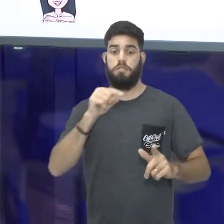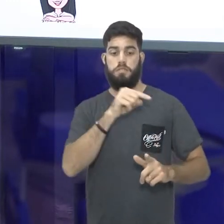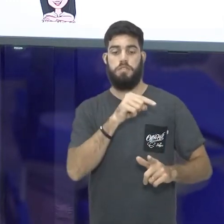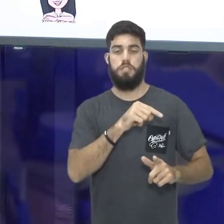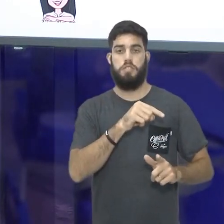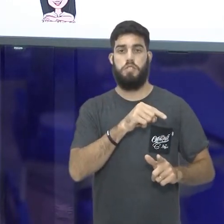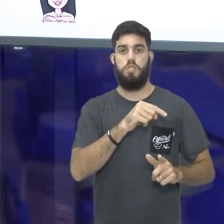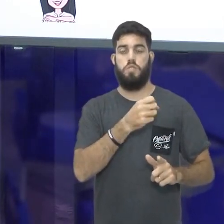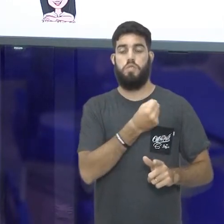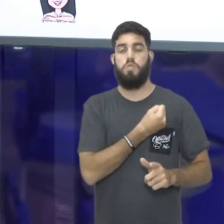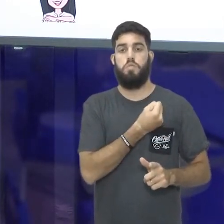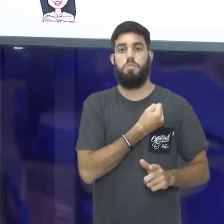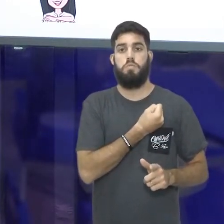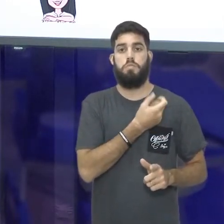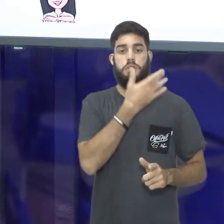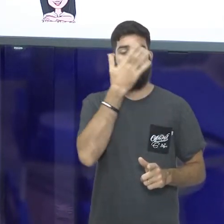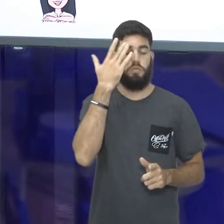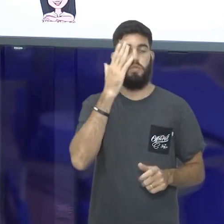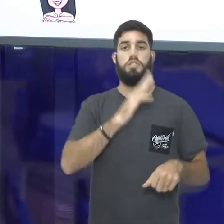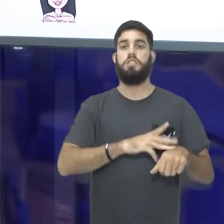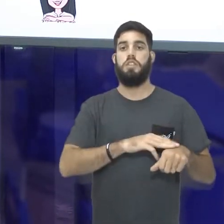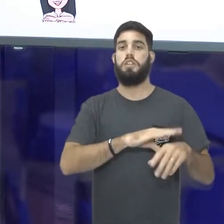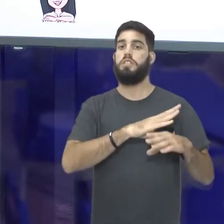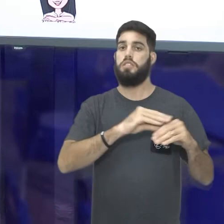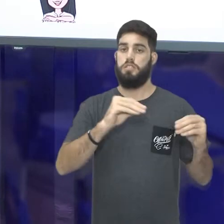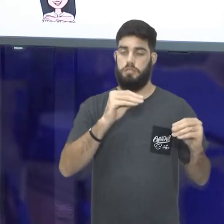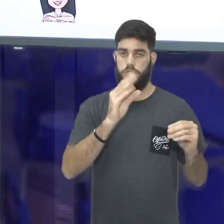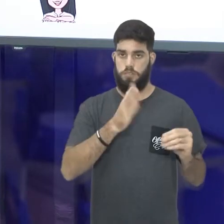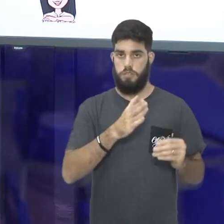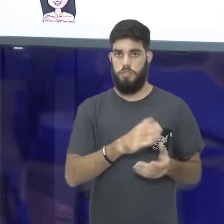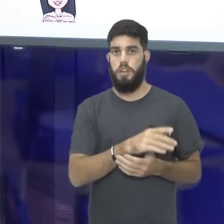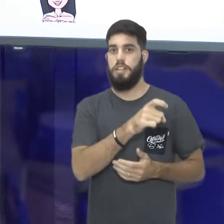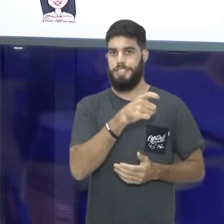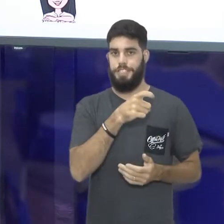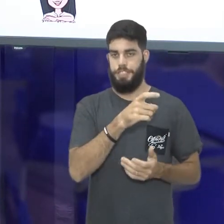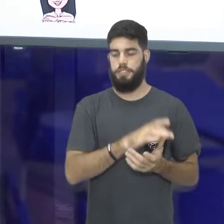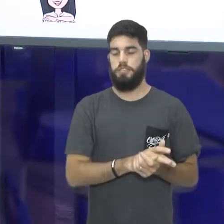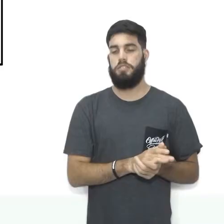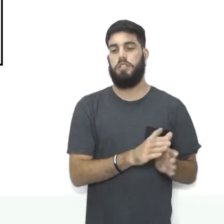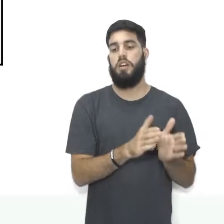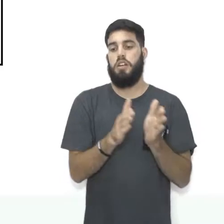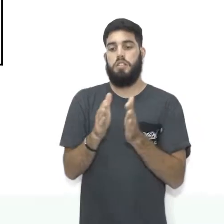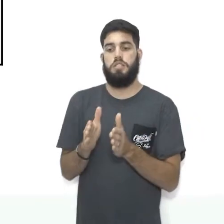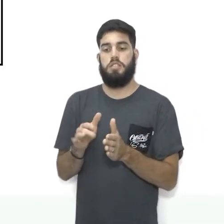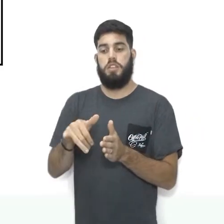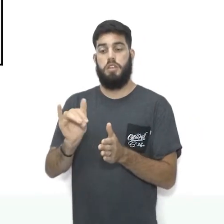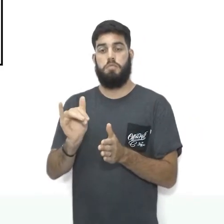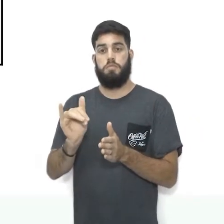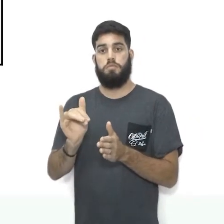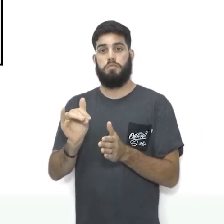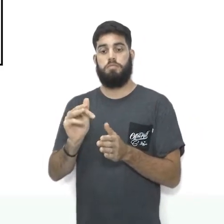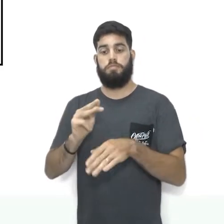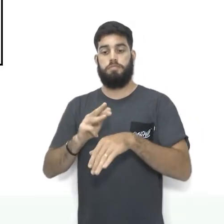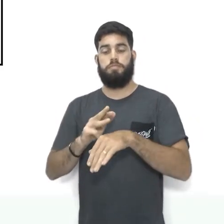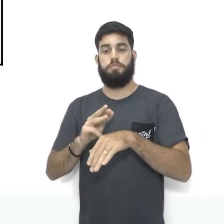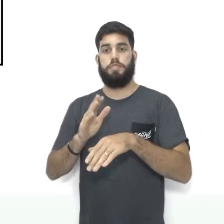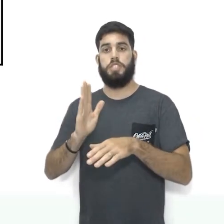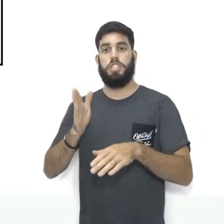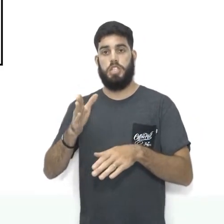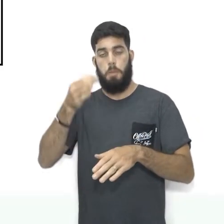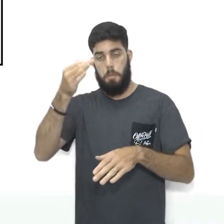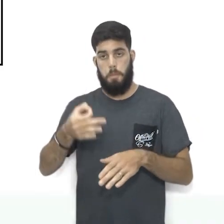de casos recuperados, que é representado pela letra x, e casos confirmados, representado pela variável